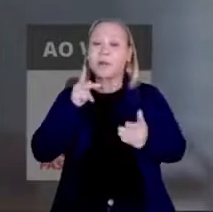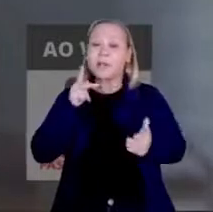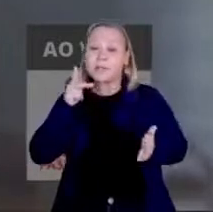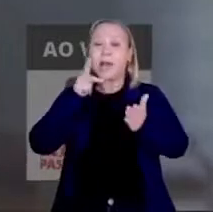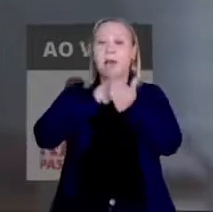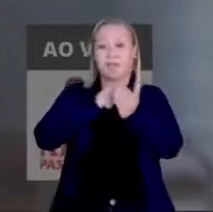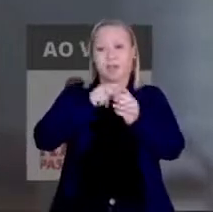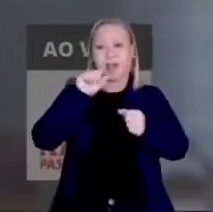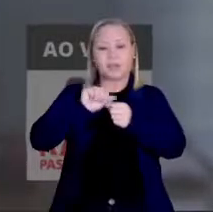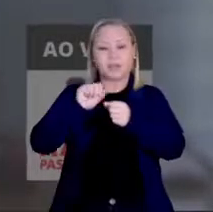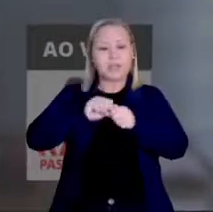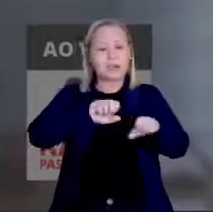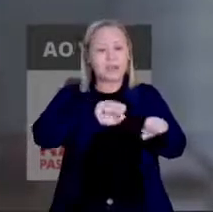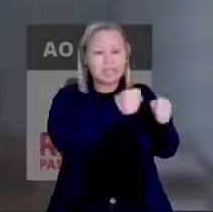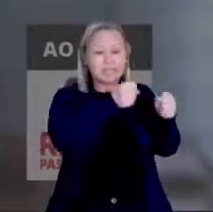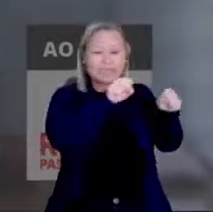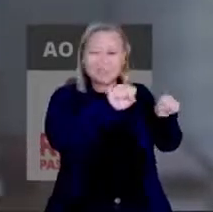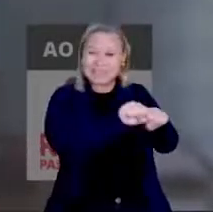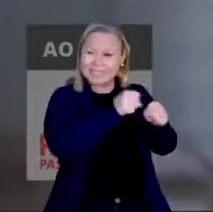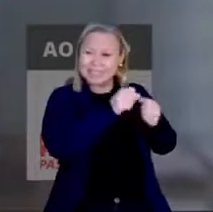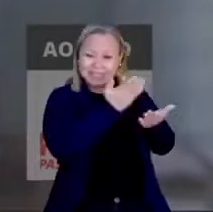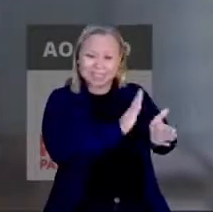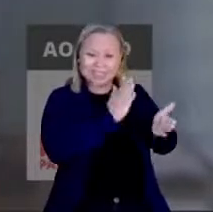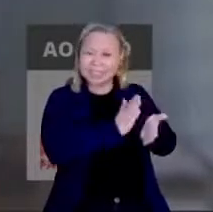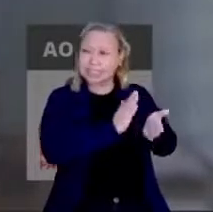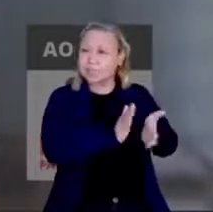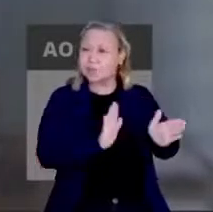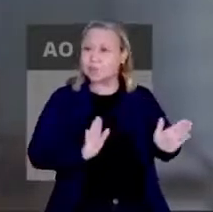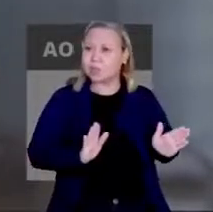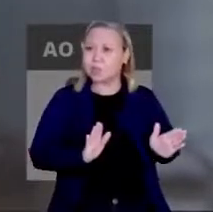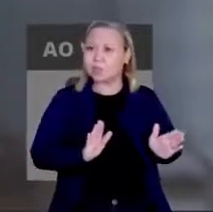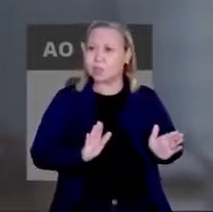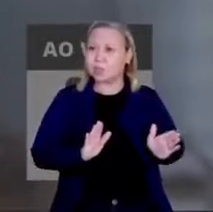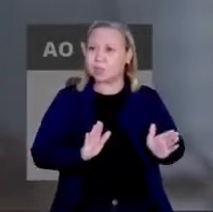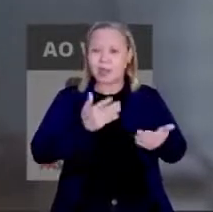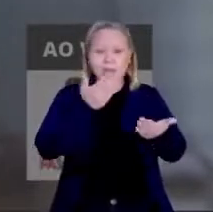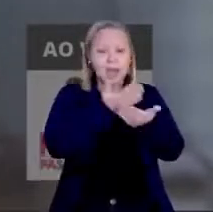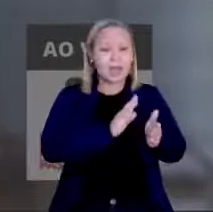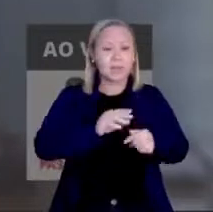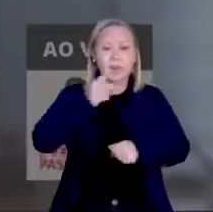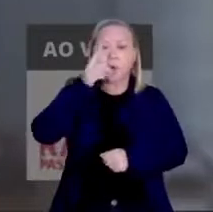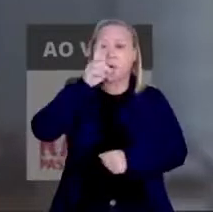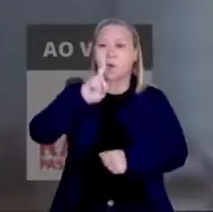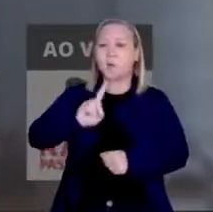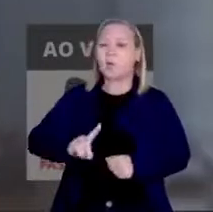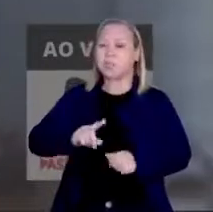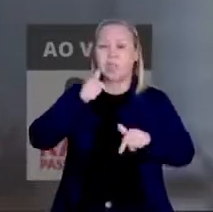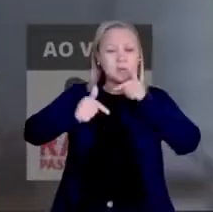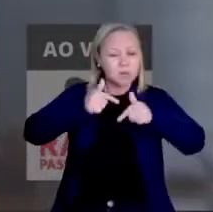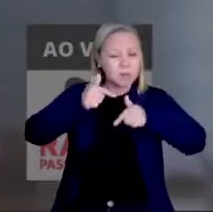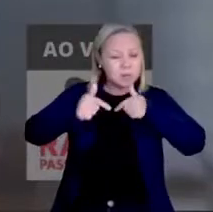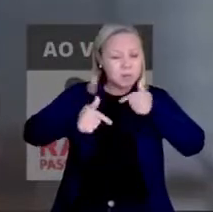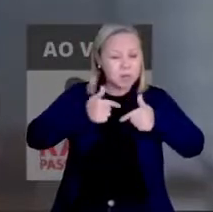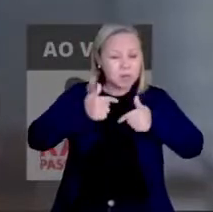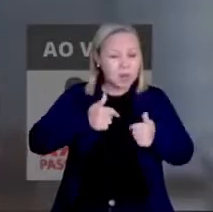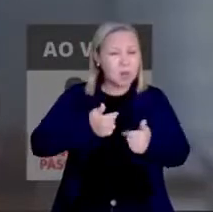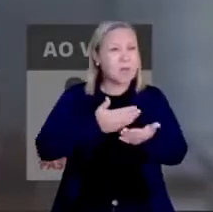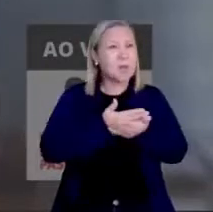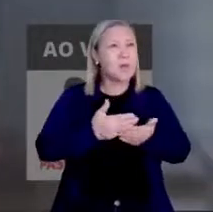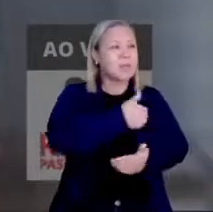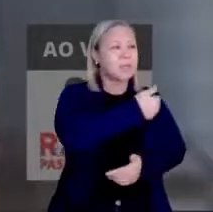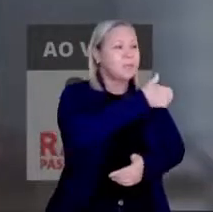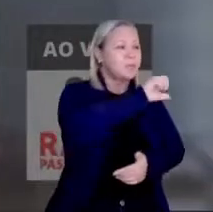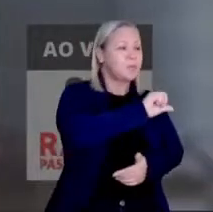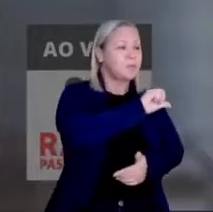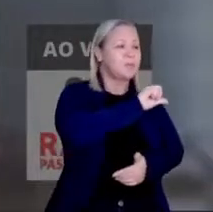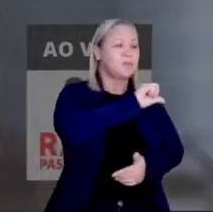político e econômico e cultural que nós estamos vivendo. Eu, quando era presidente, eu criei um grupo de trabalho com a